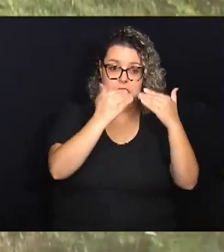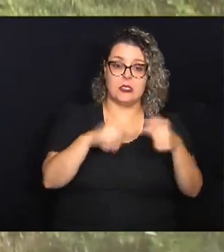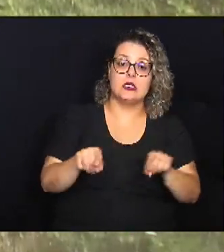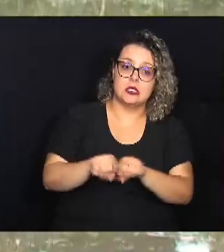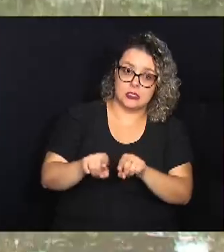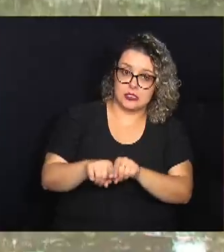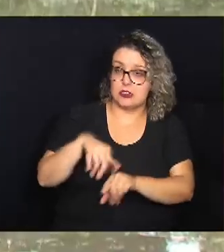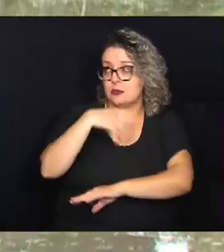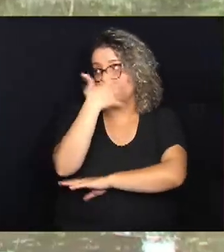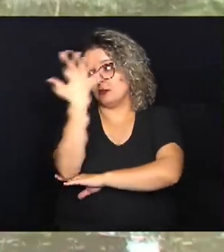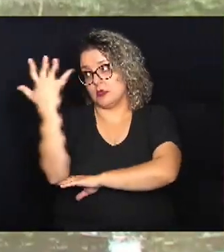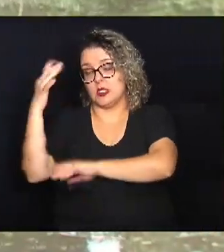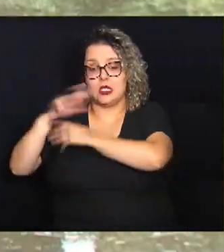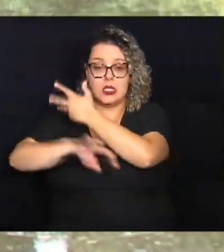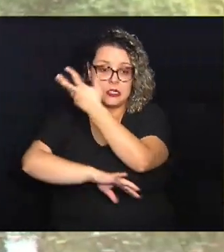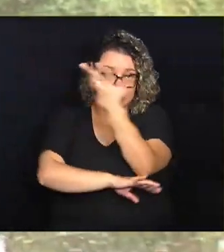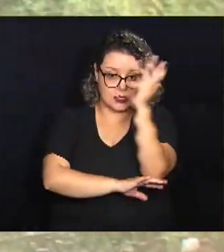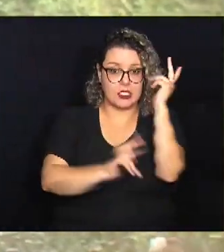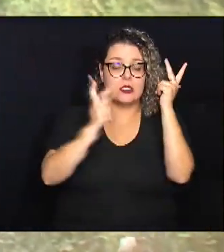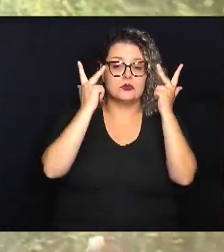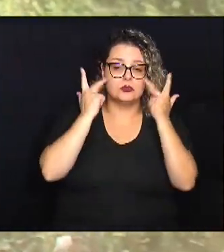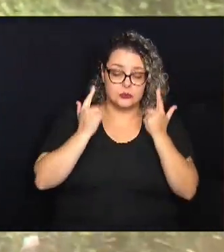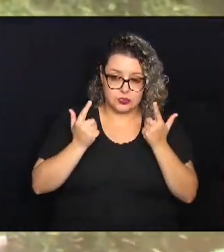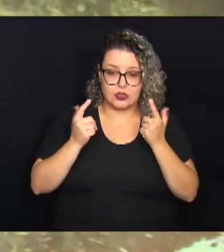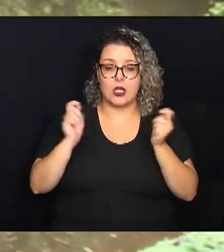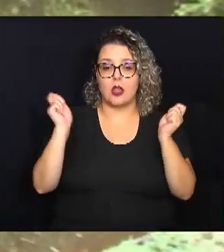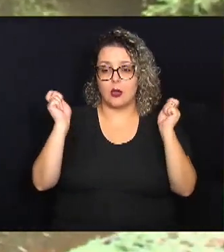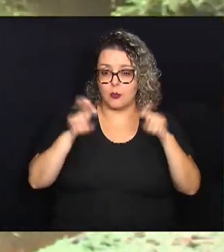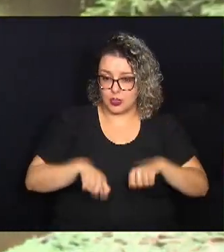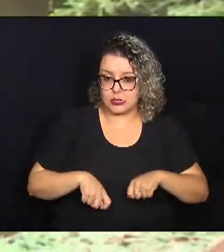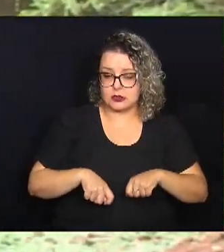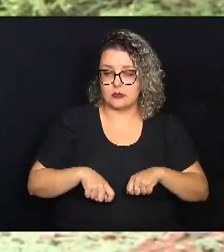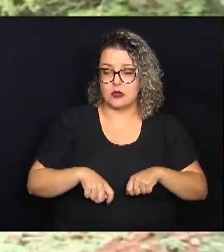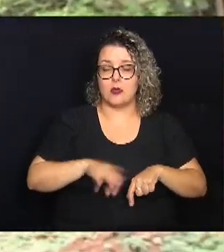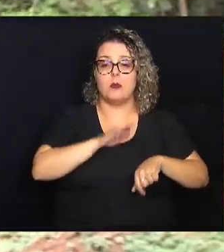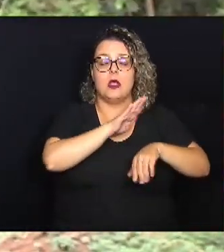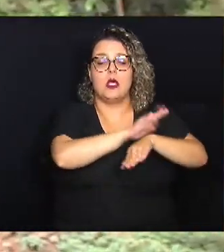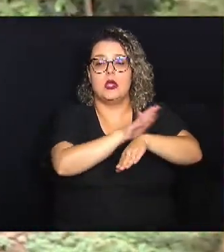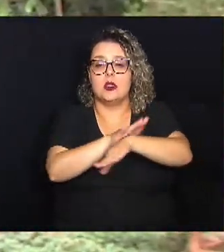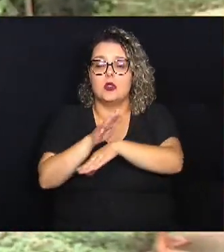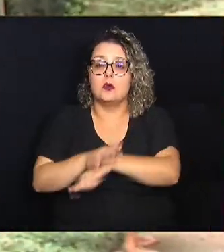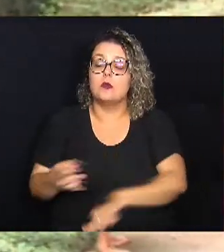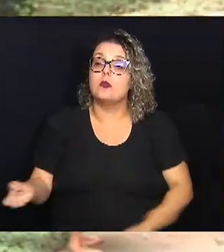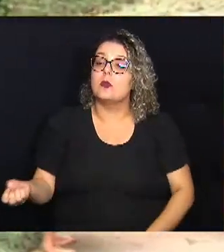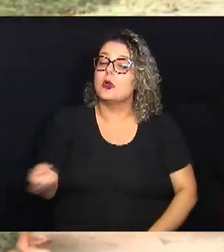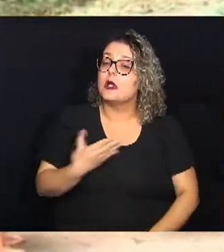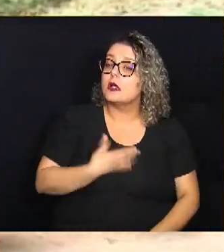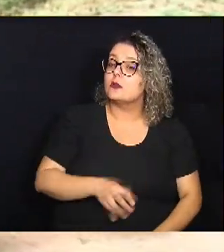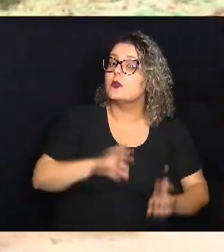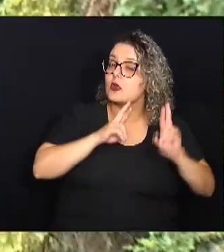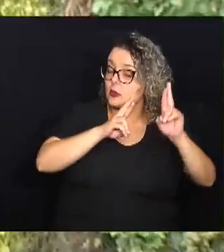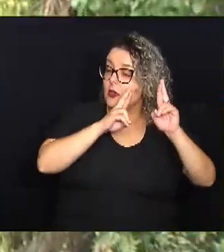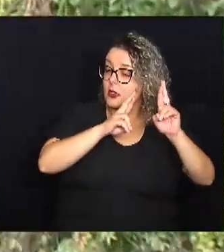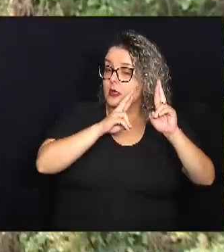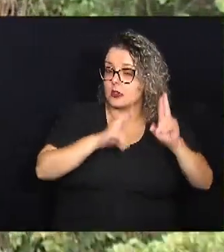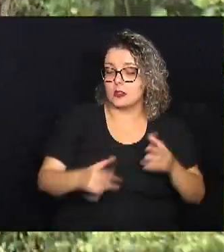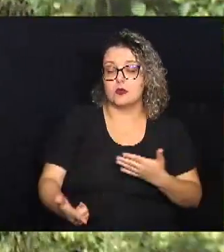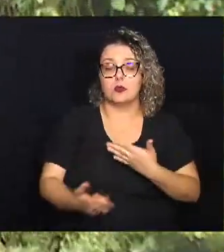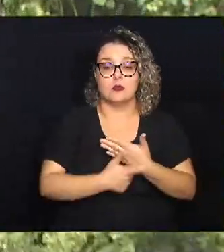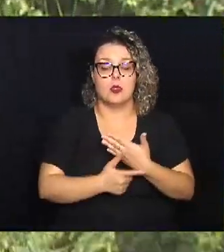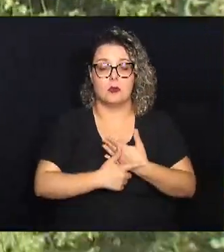a natureza. O programa tem potencial para viabilizar uma nova expectativa acerca do papel das